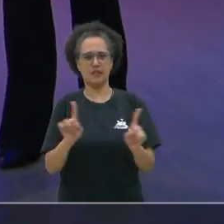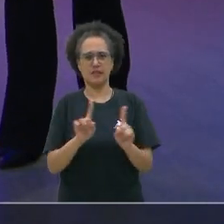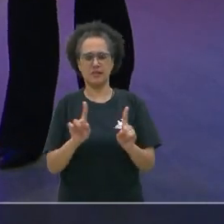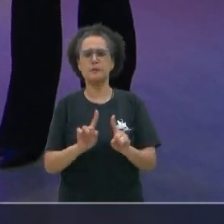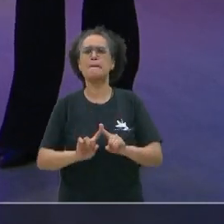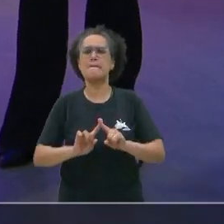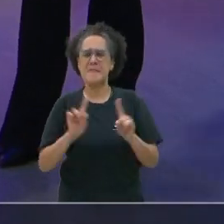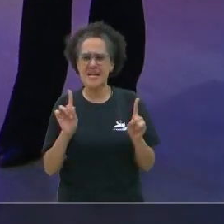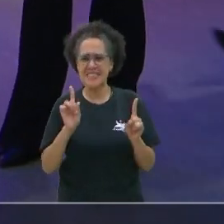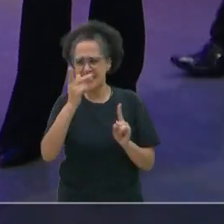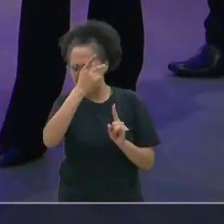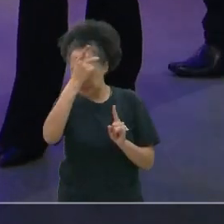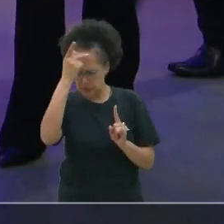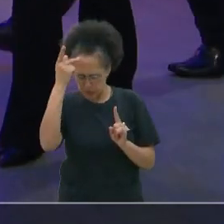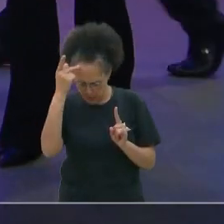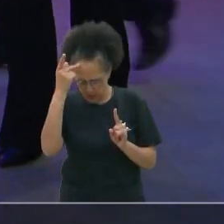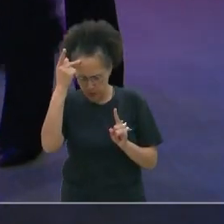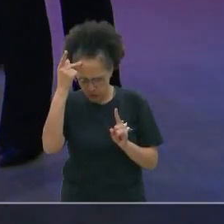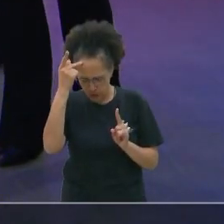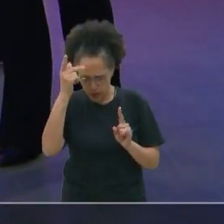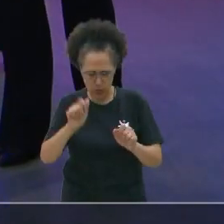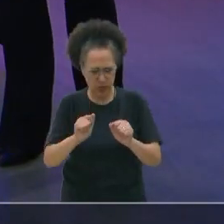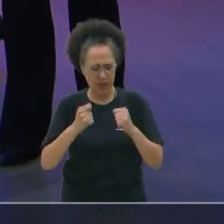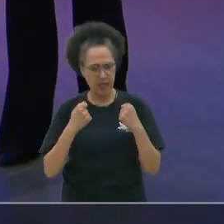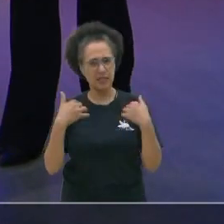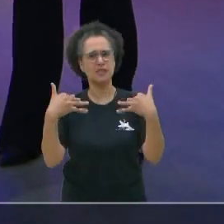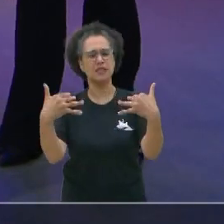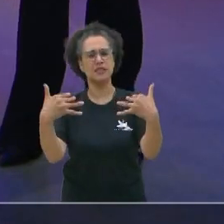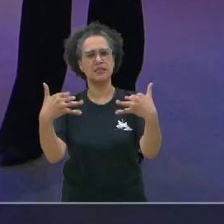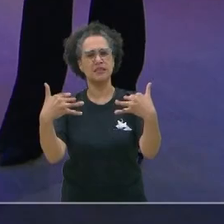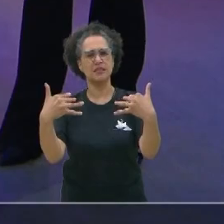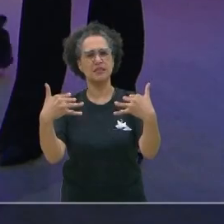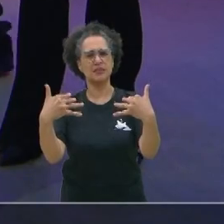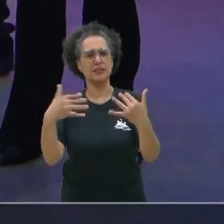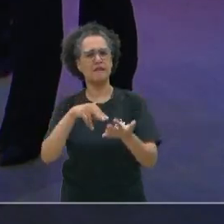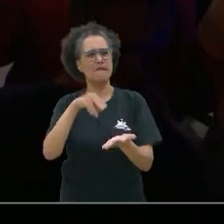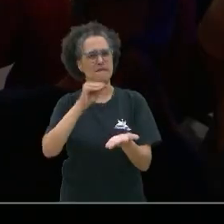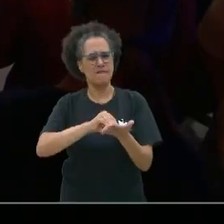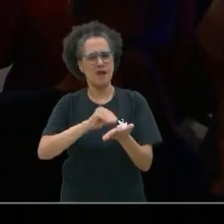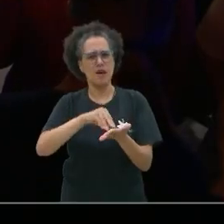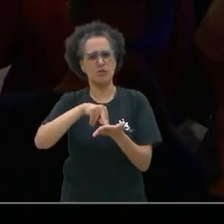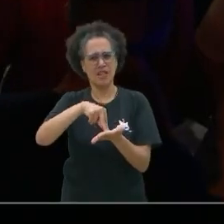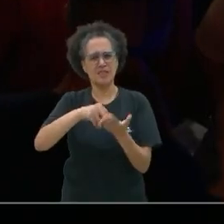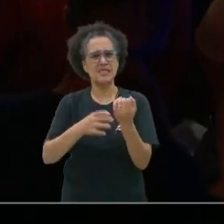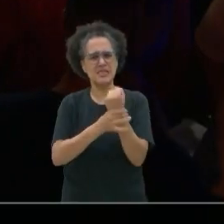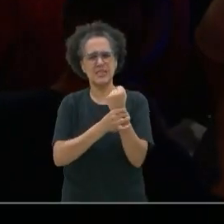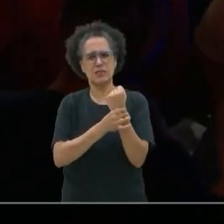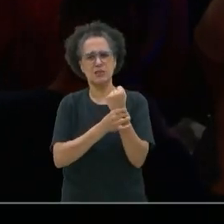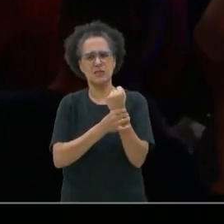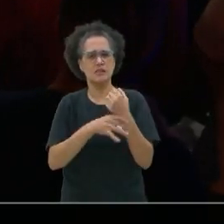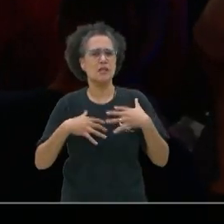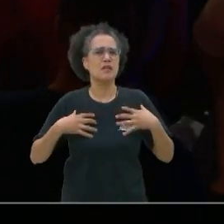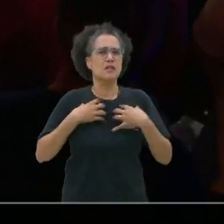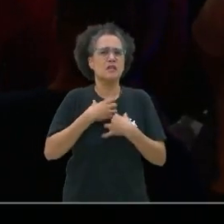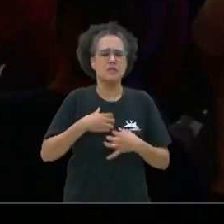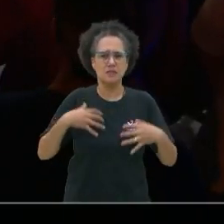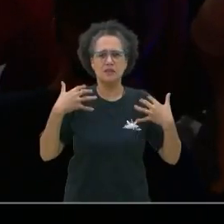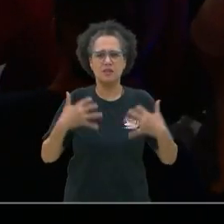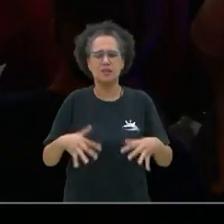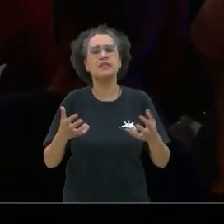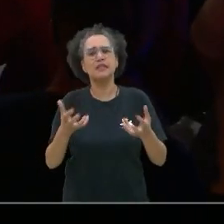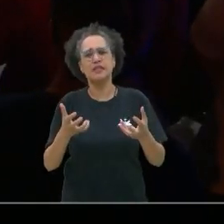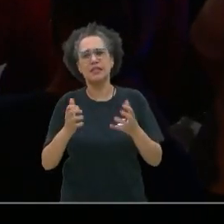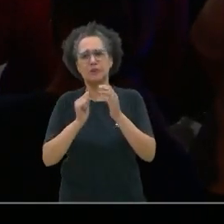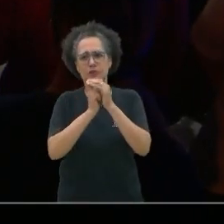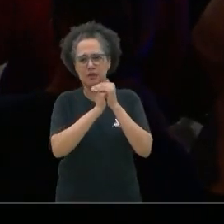as pessoas que estão no auditório, enquanto a irmã falava, insegurança e desespero, vem aqui na frente, nós queremos orar por você de